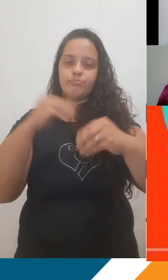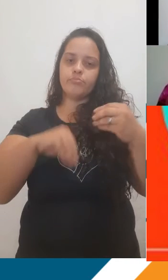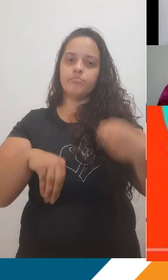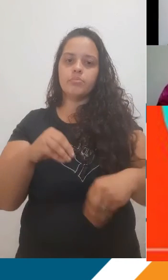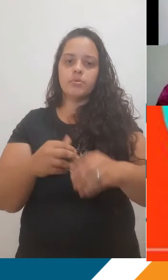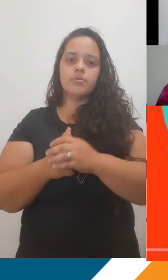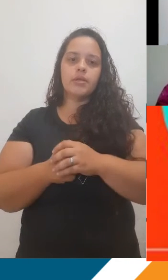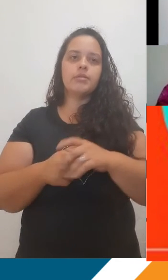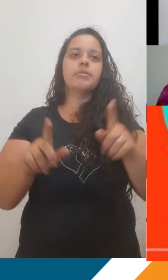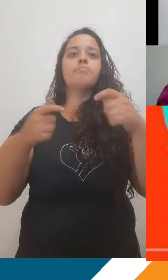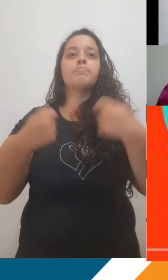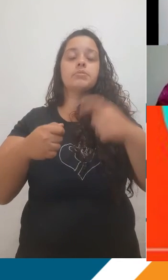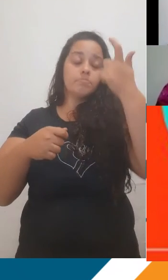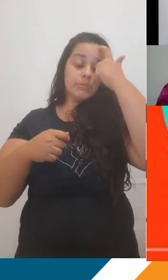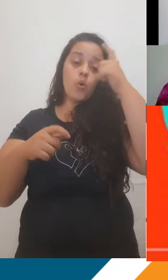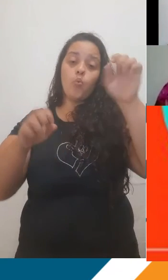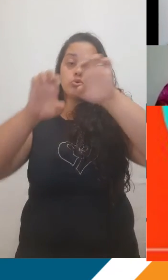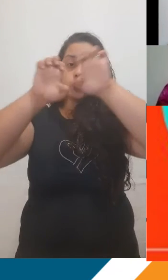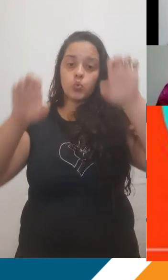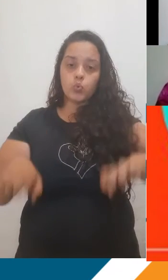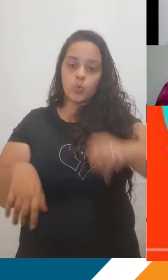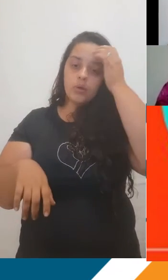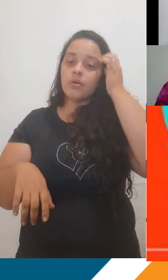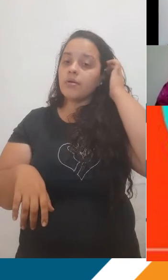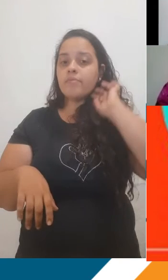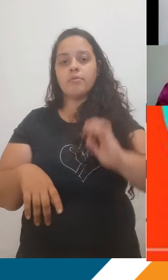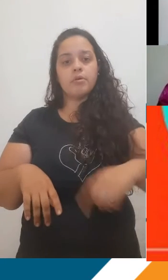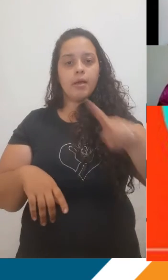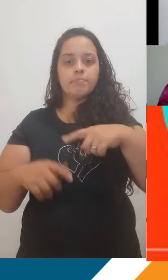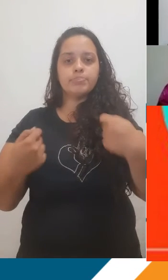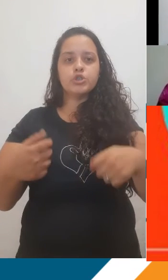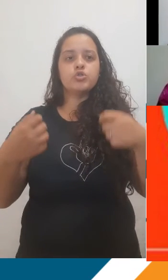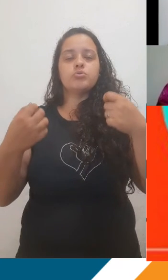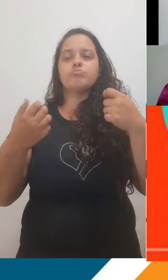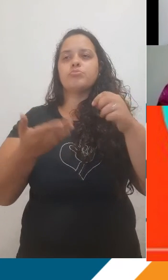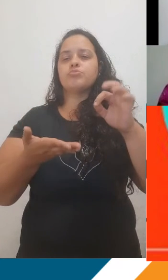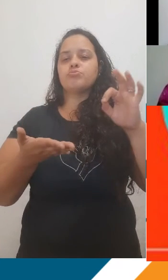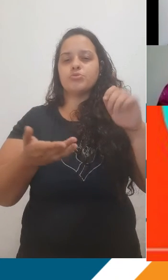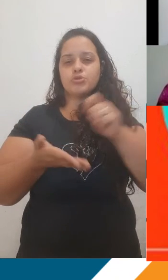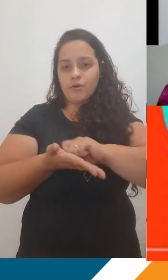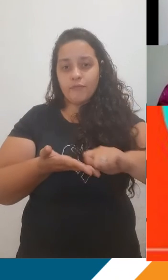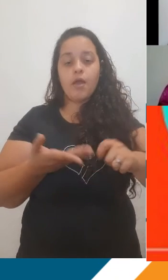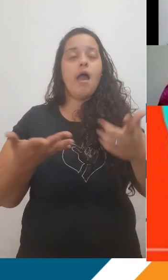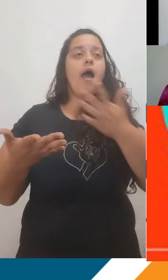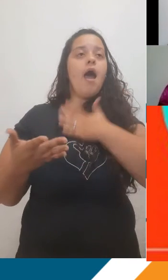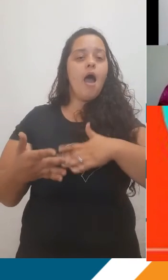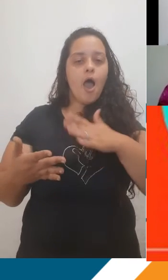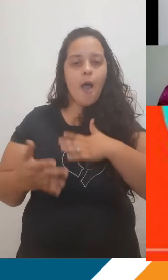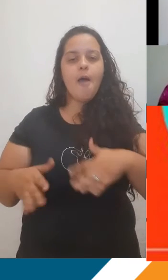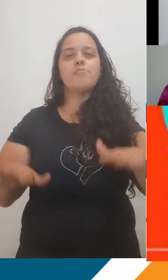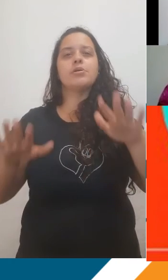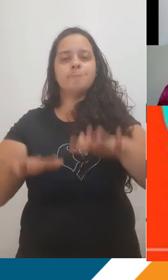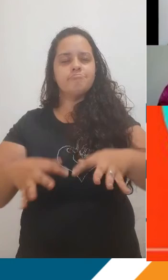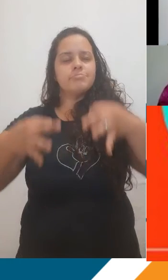e esquematizando a estrutura. Você deve escrever com firmeza, segurança, com letra